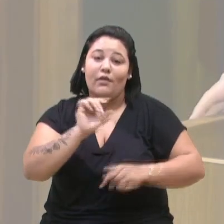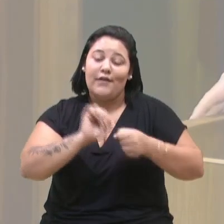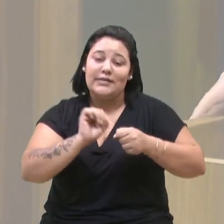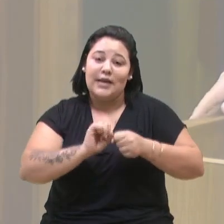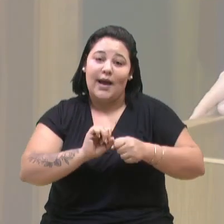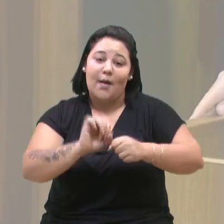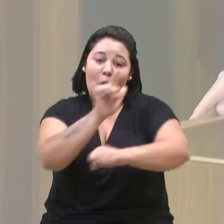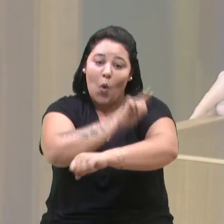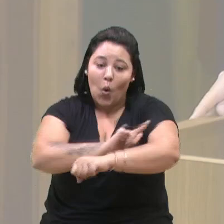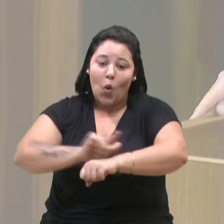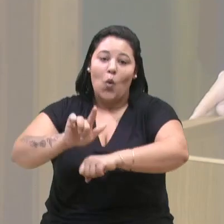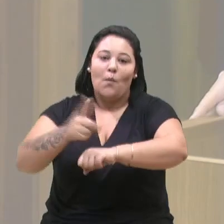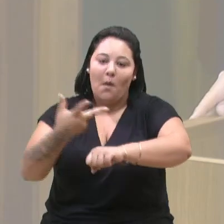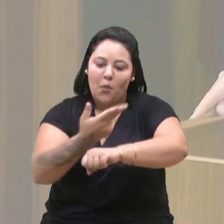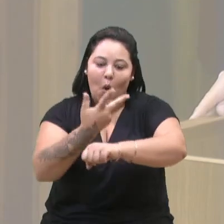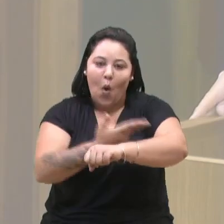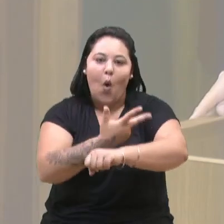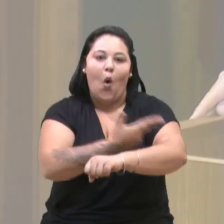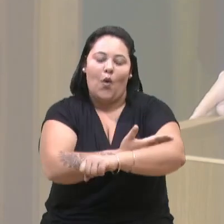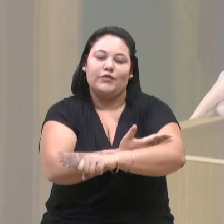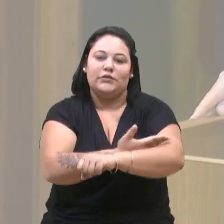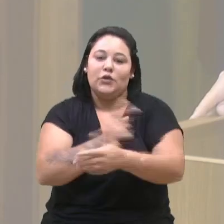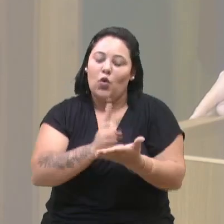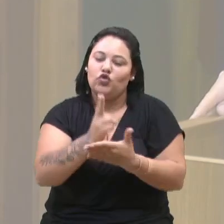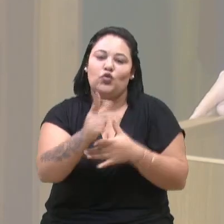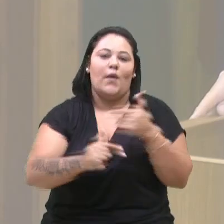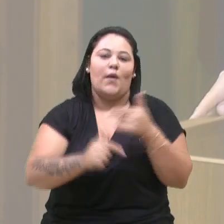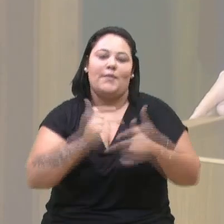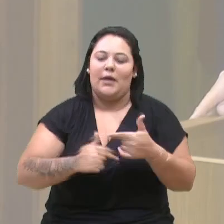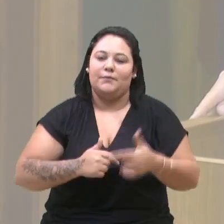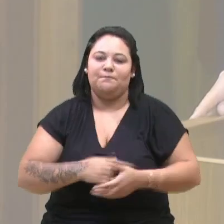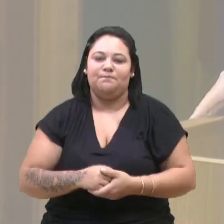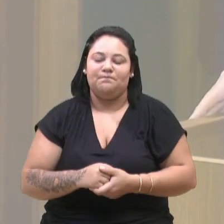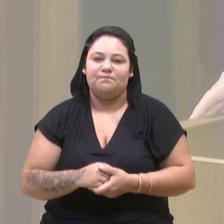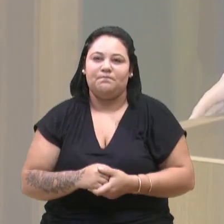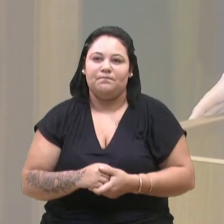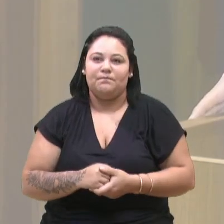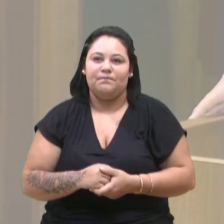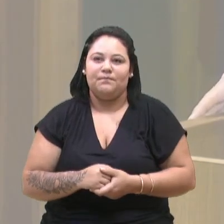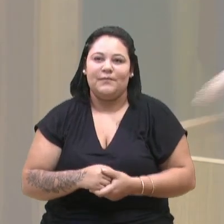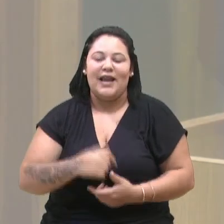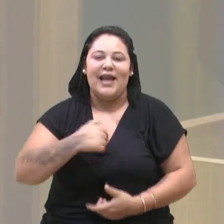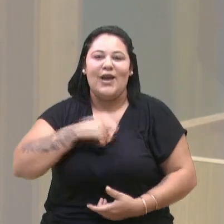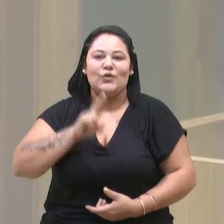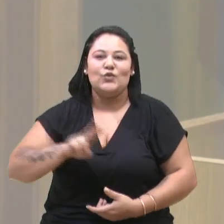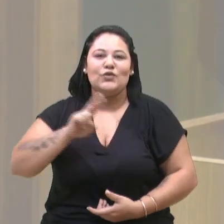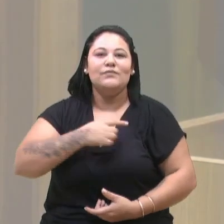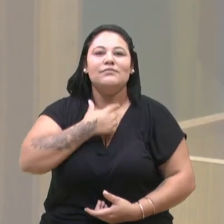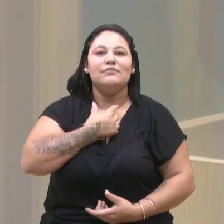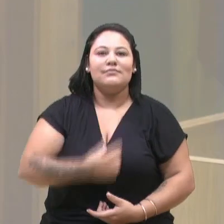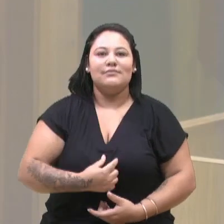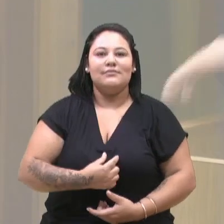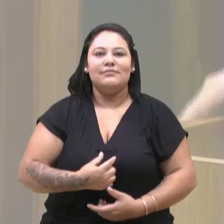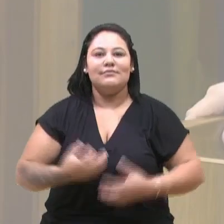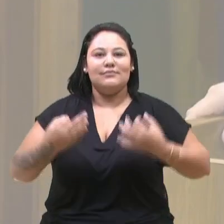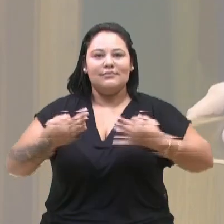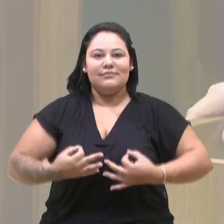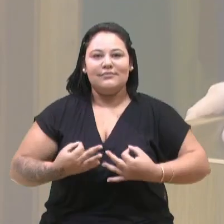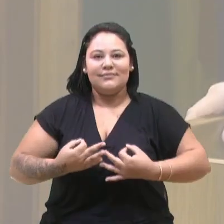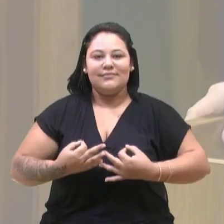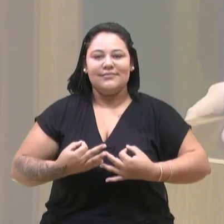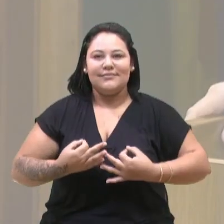dar continuidade a esse serviço. Eu uso gravata e venho hoje aqui no